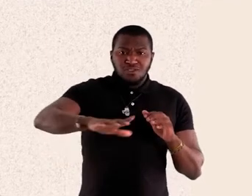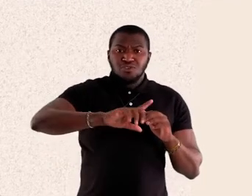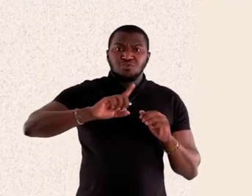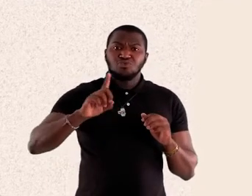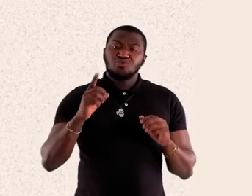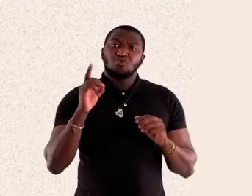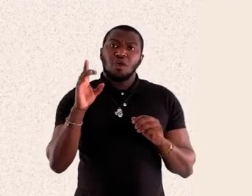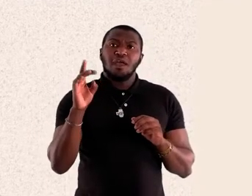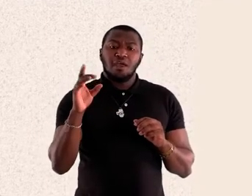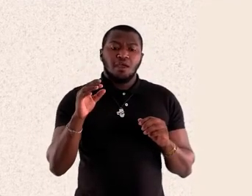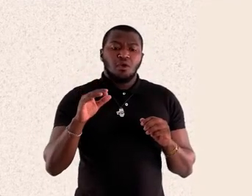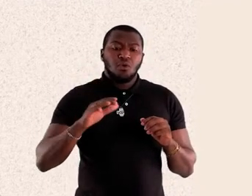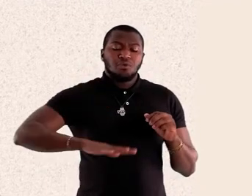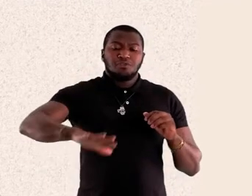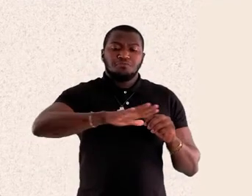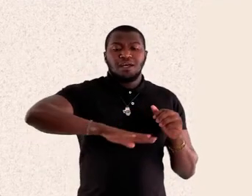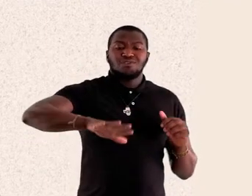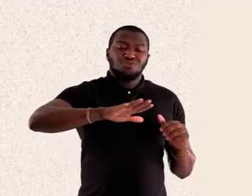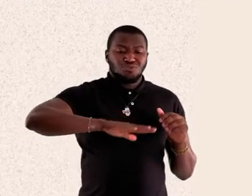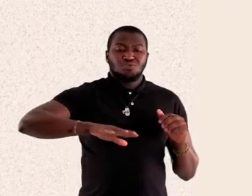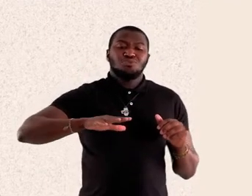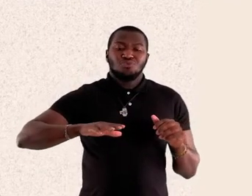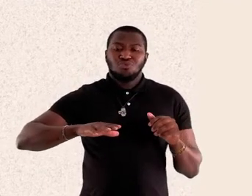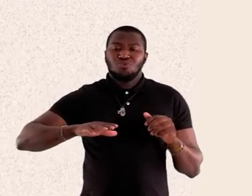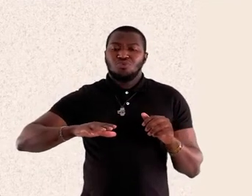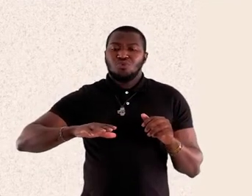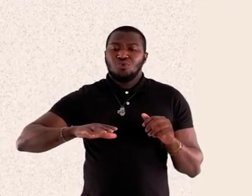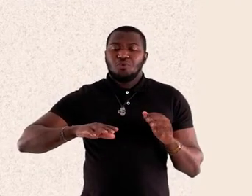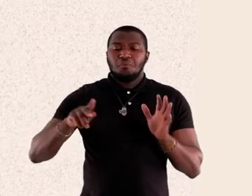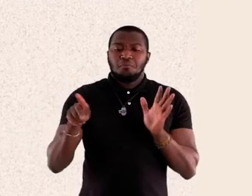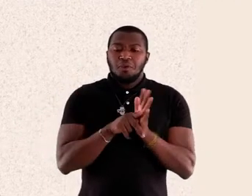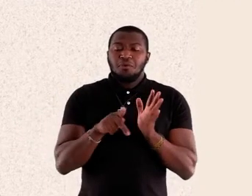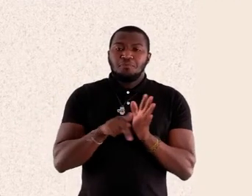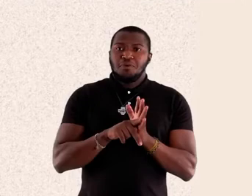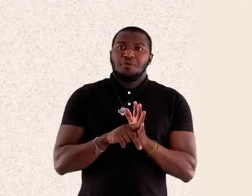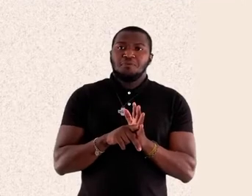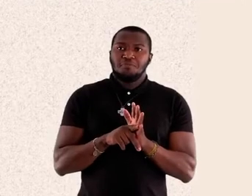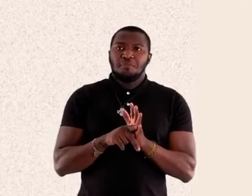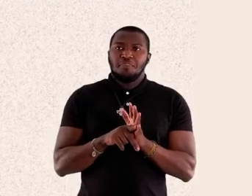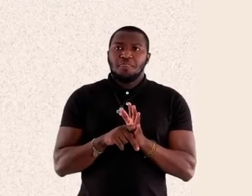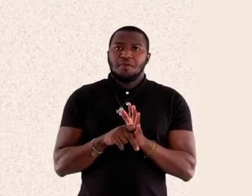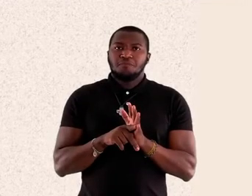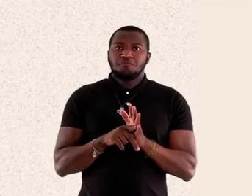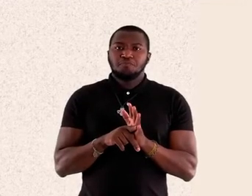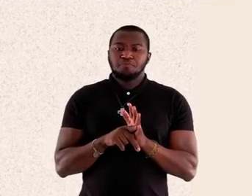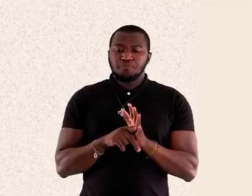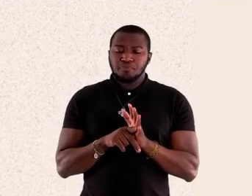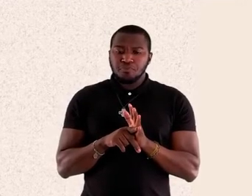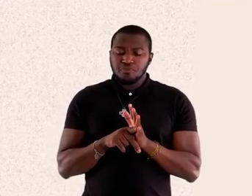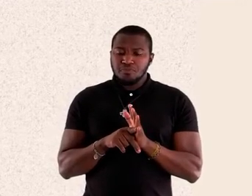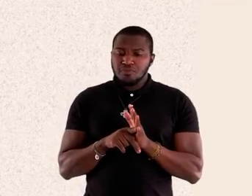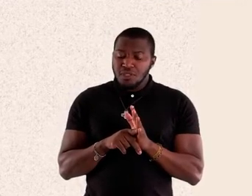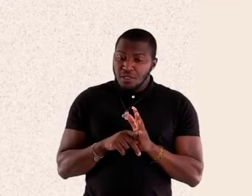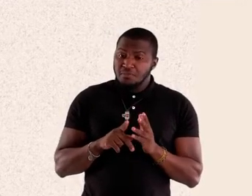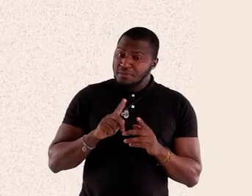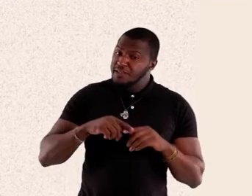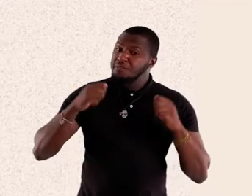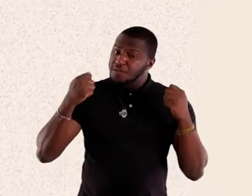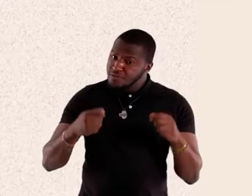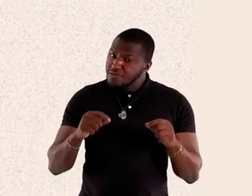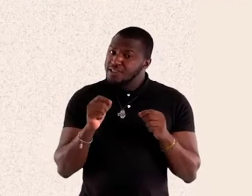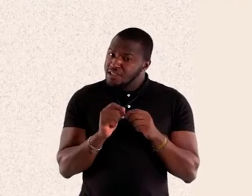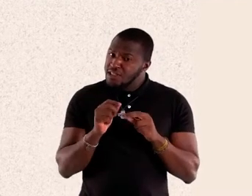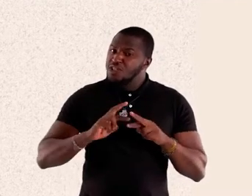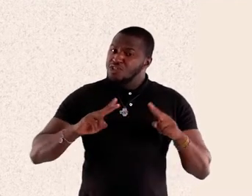espaços físicos que Isso é perfeitamente possível né claro de uma forma diferente mas você